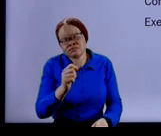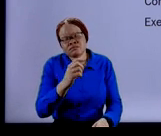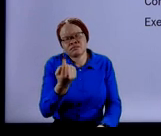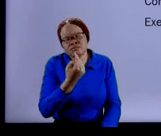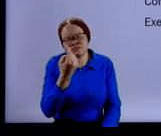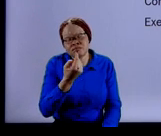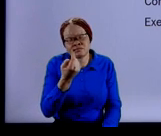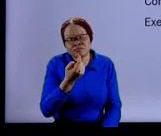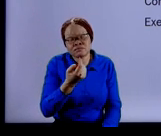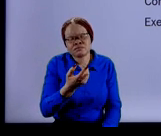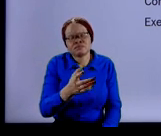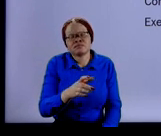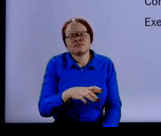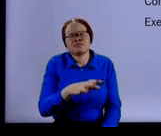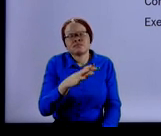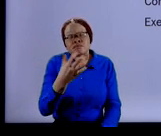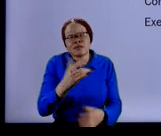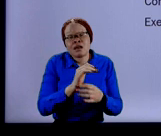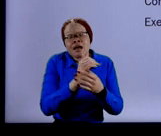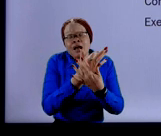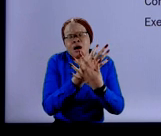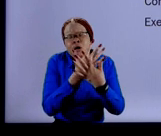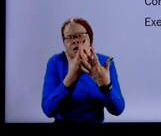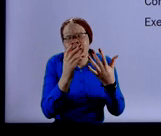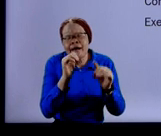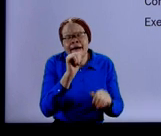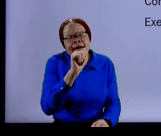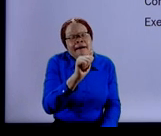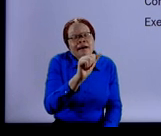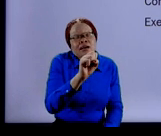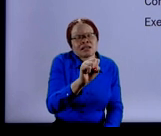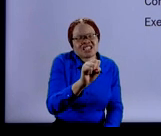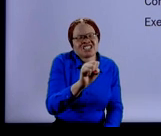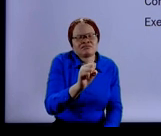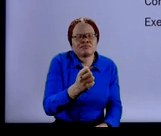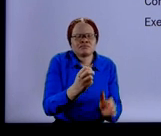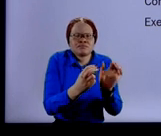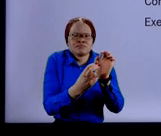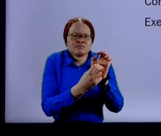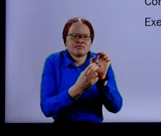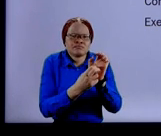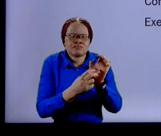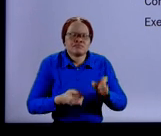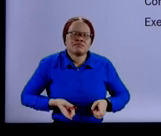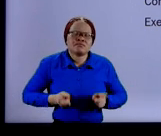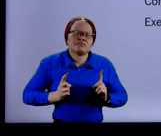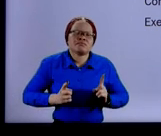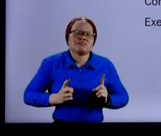e no singular e o seu plural é as gênero